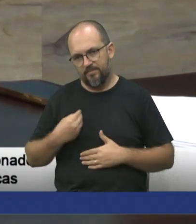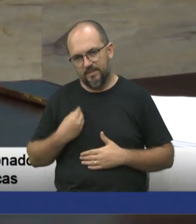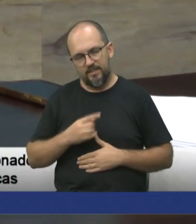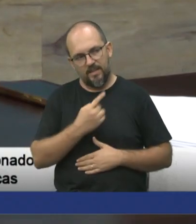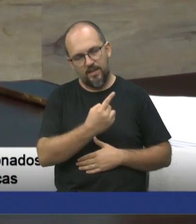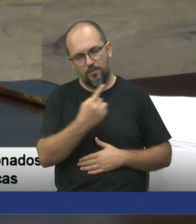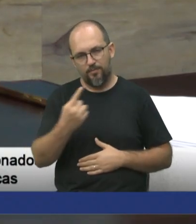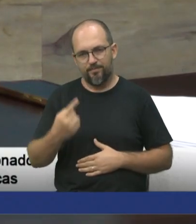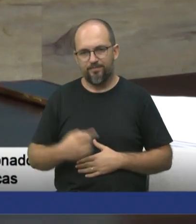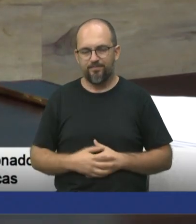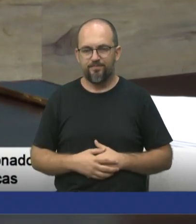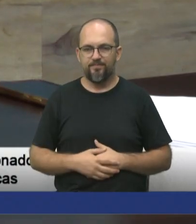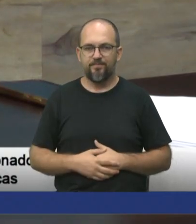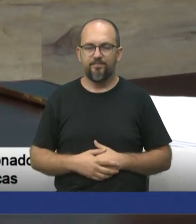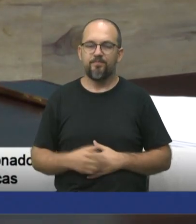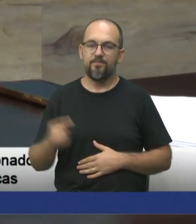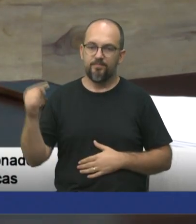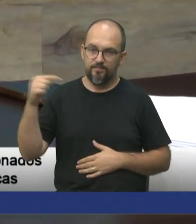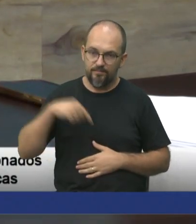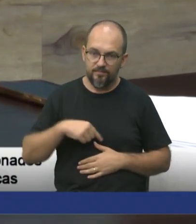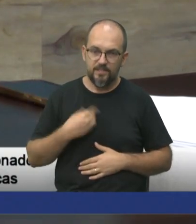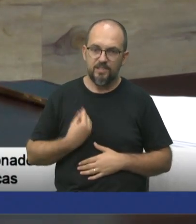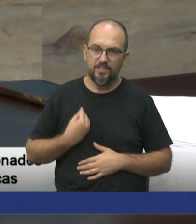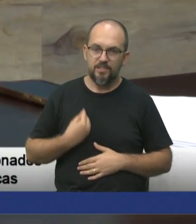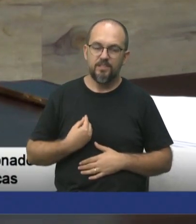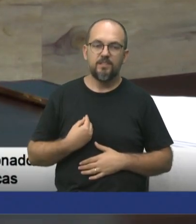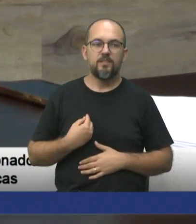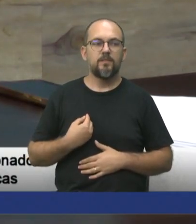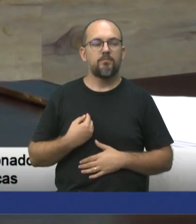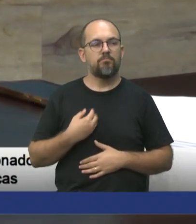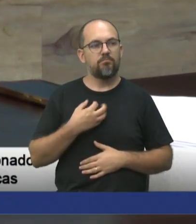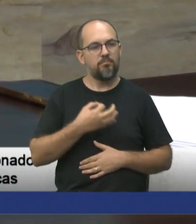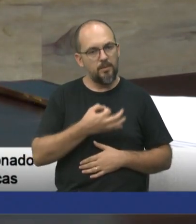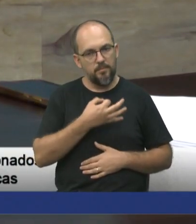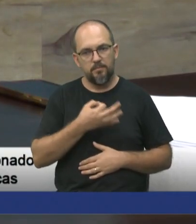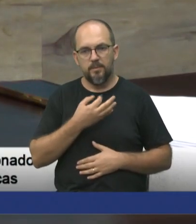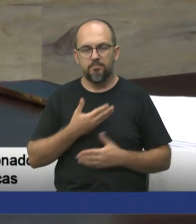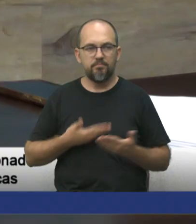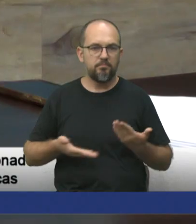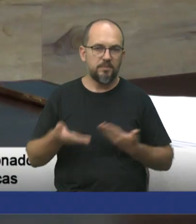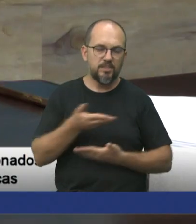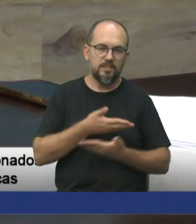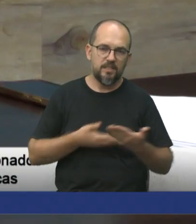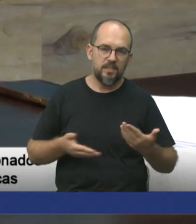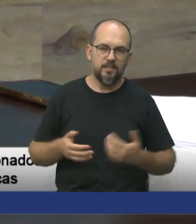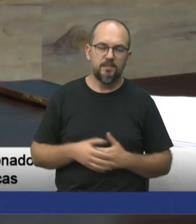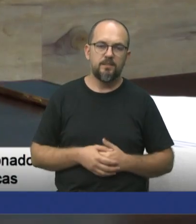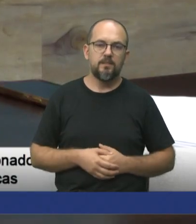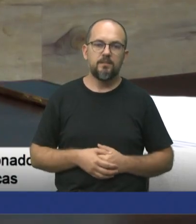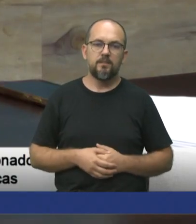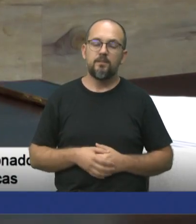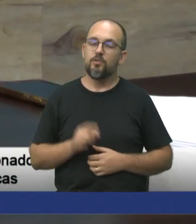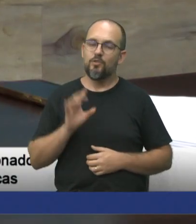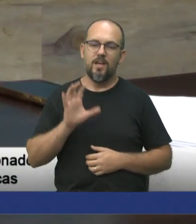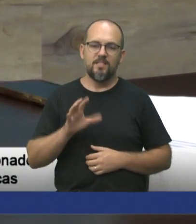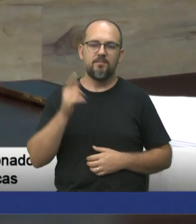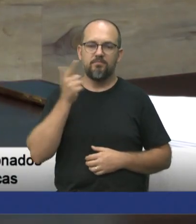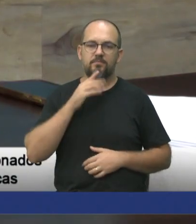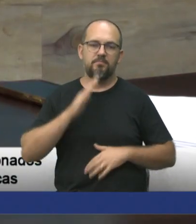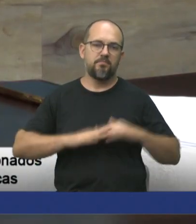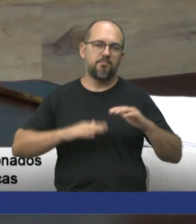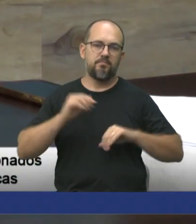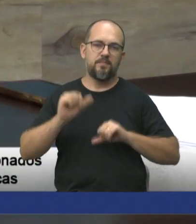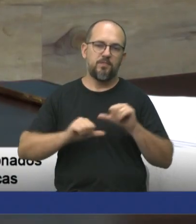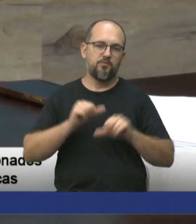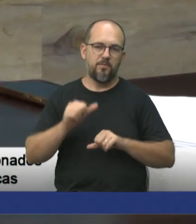um, por estar aqui, por se envolver, por compartilhar, porque é só assim que a gente vai conseguir transformar,